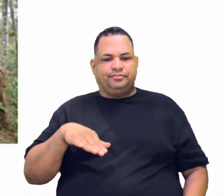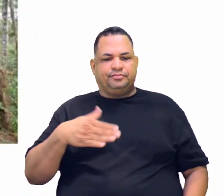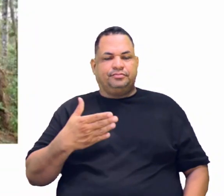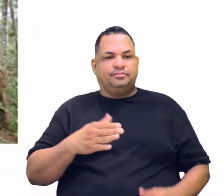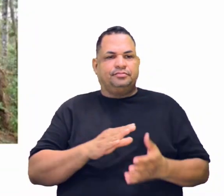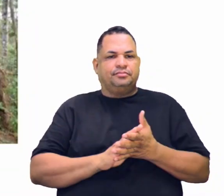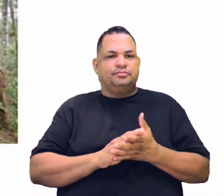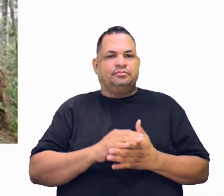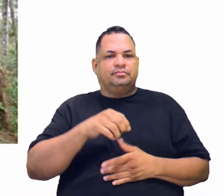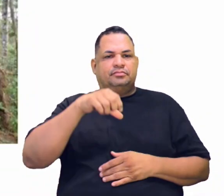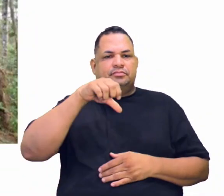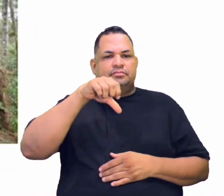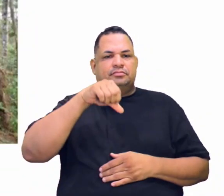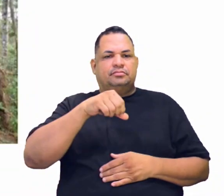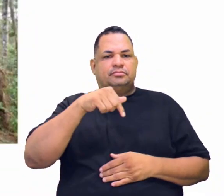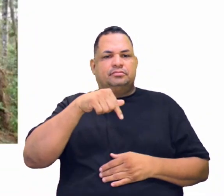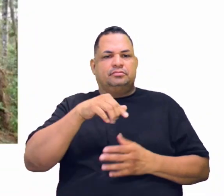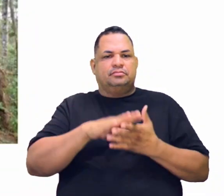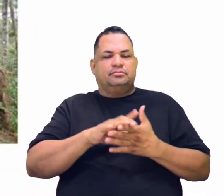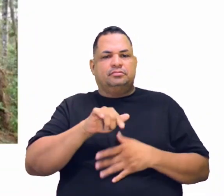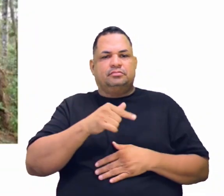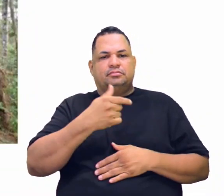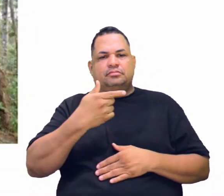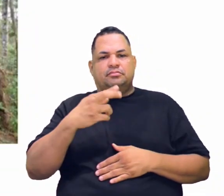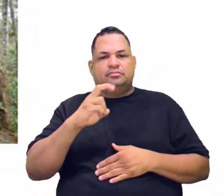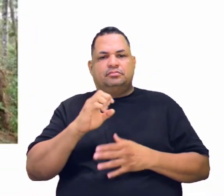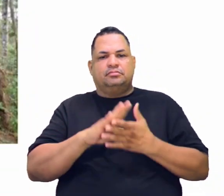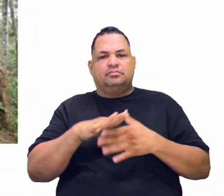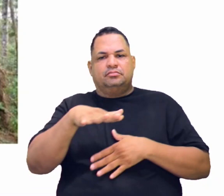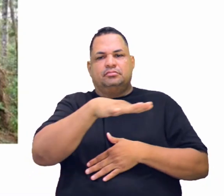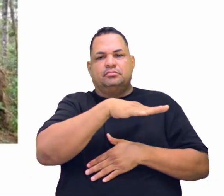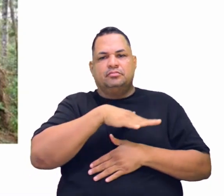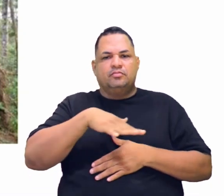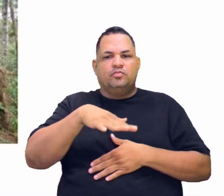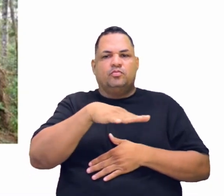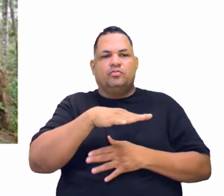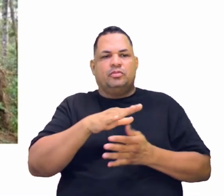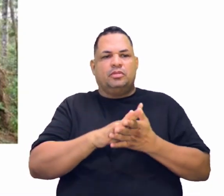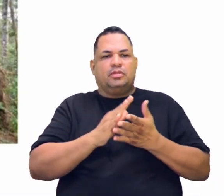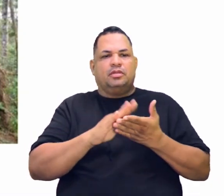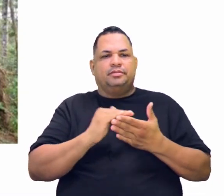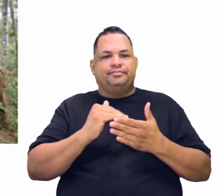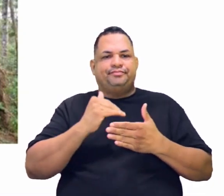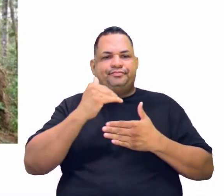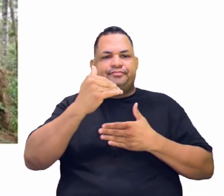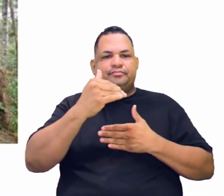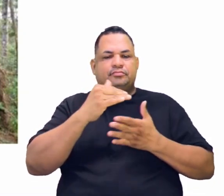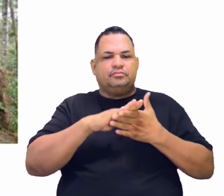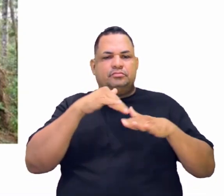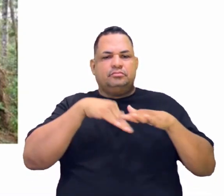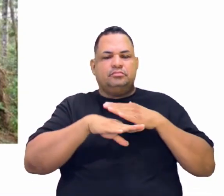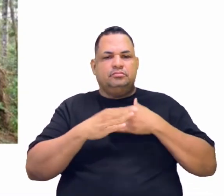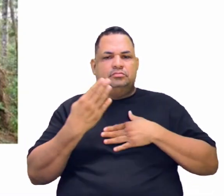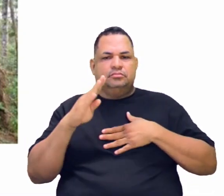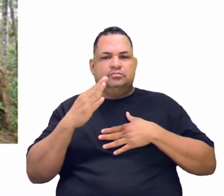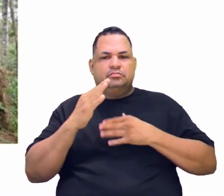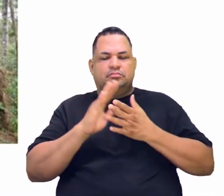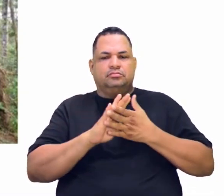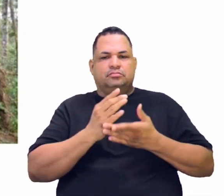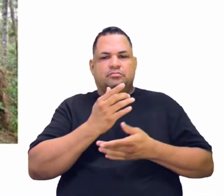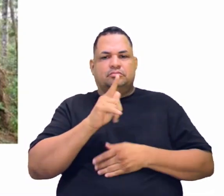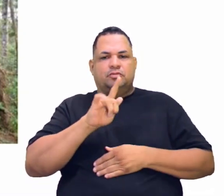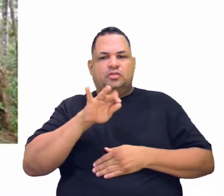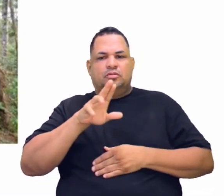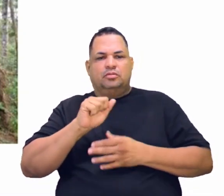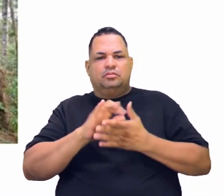Aproximadamente 97% da área da terra indígena Massacre estão sobreposto à reserva biológica do Guaporé, que é a Rebio, criada